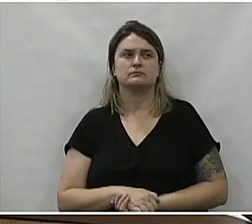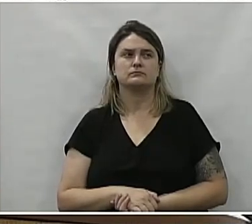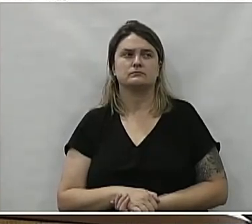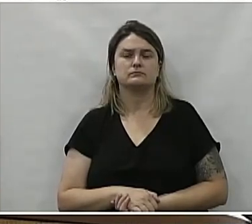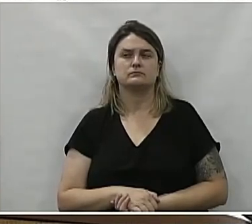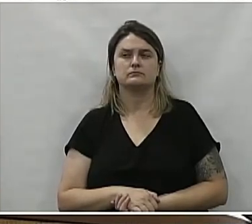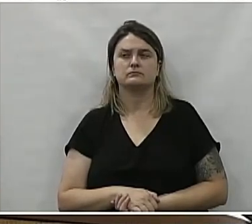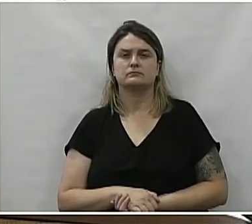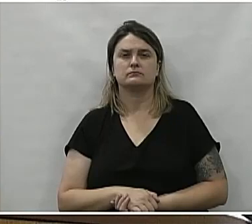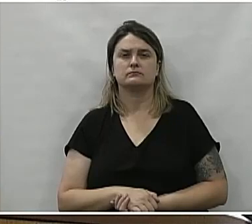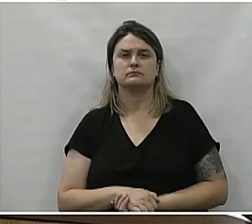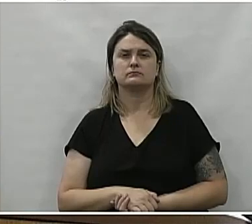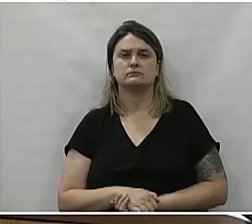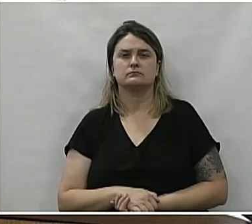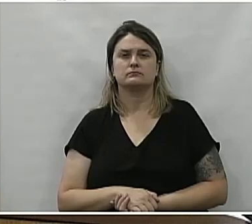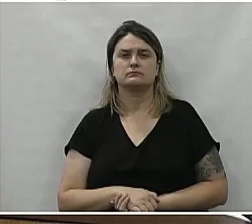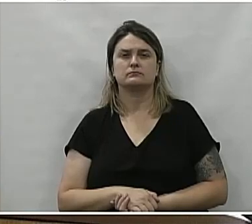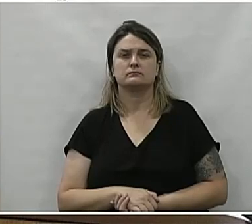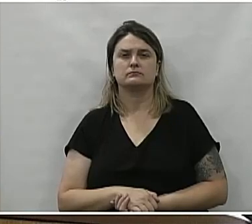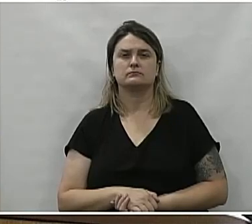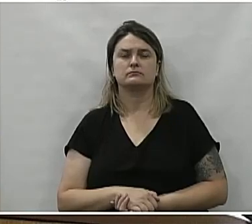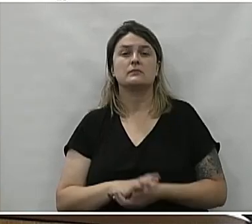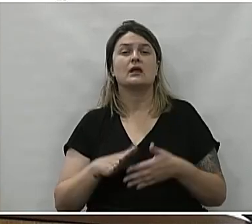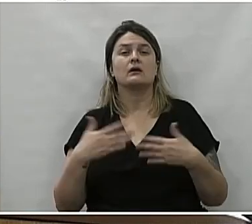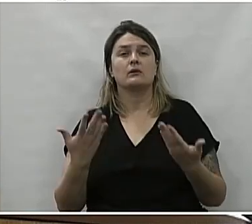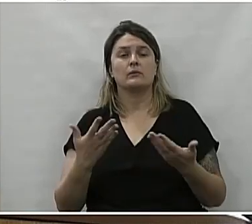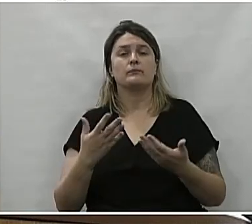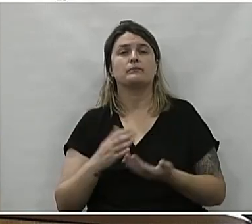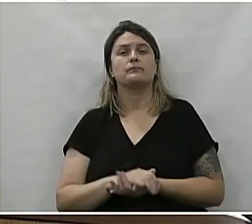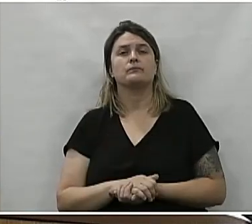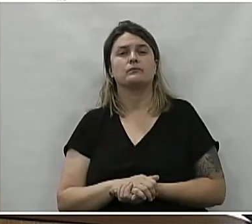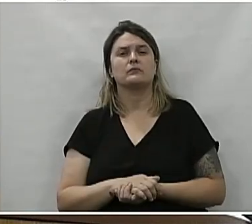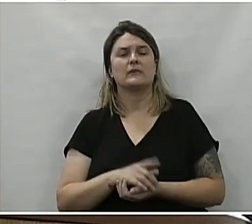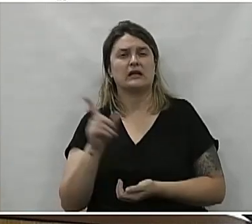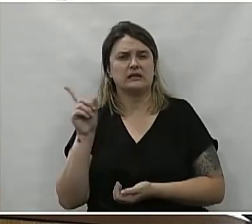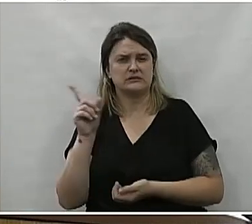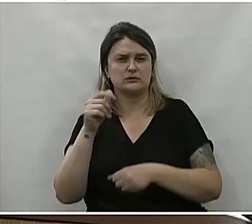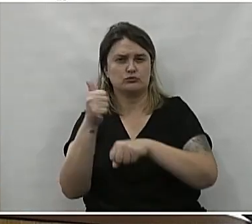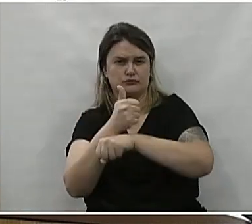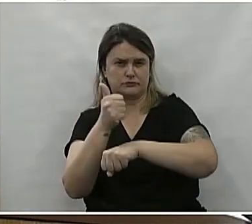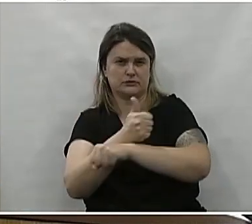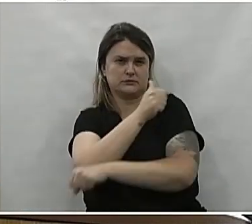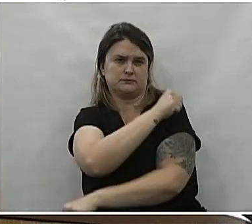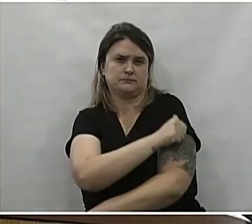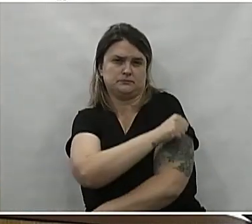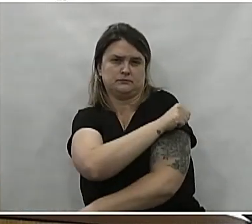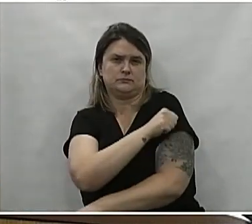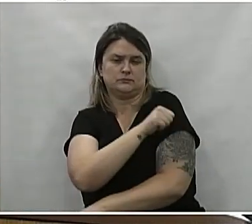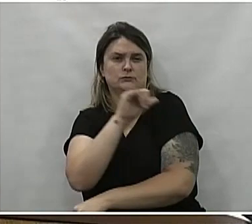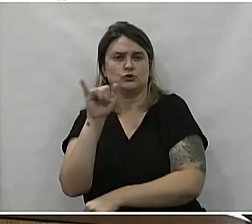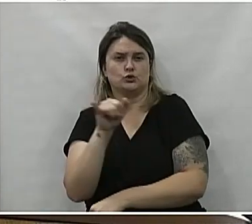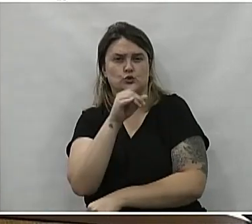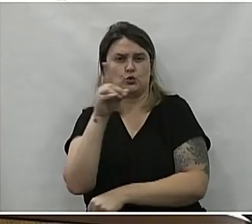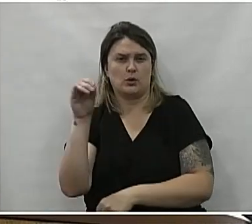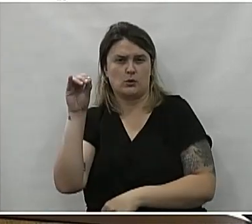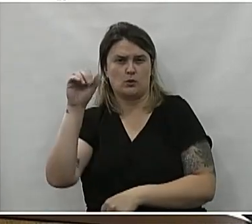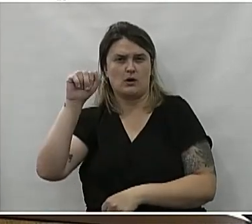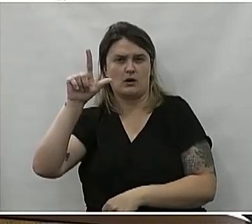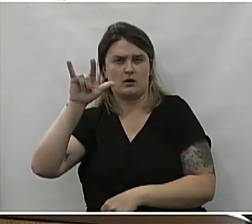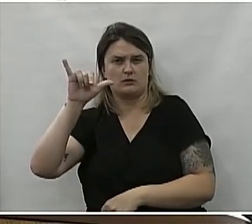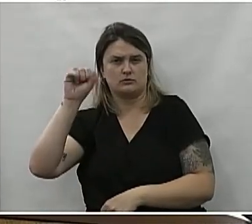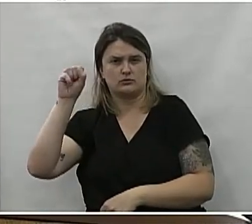Alô Alô Então O enfermeiro João Arisson Sachinsky